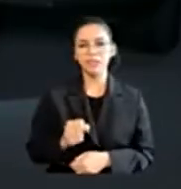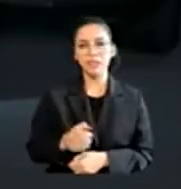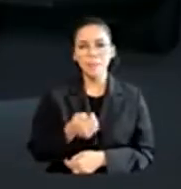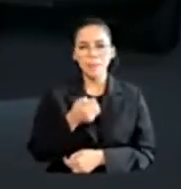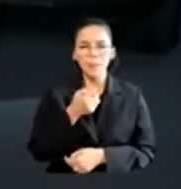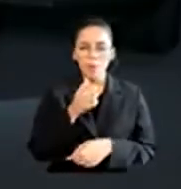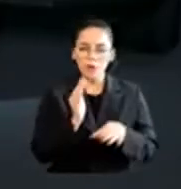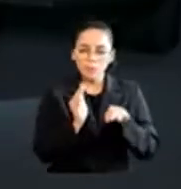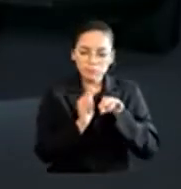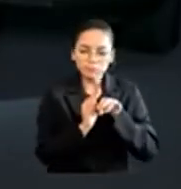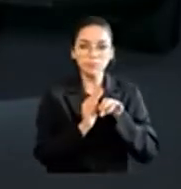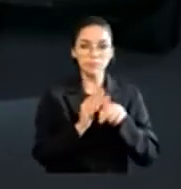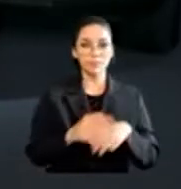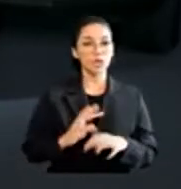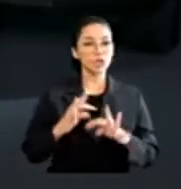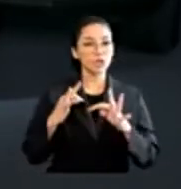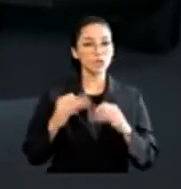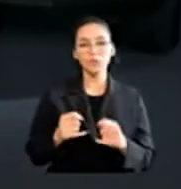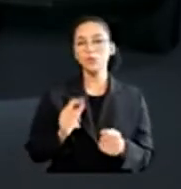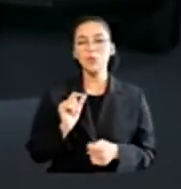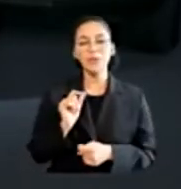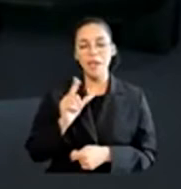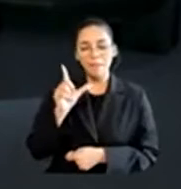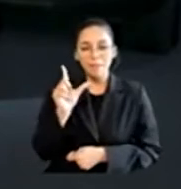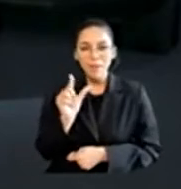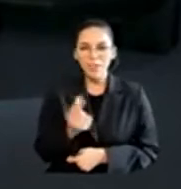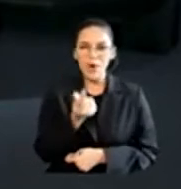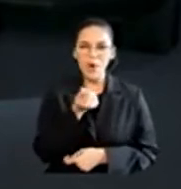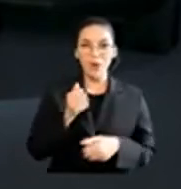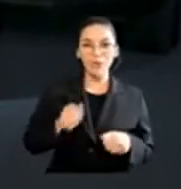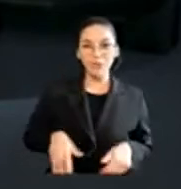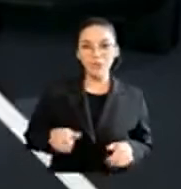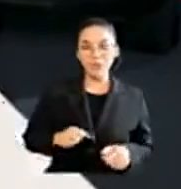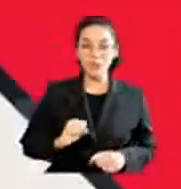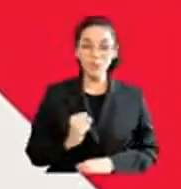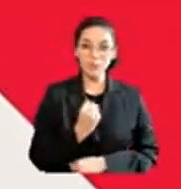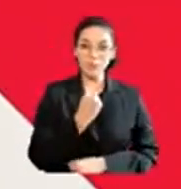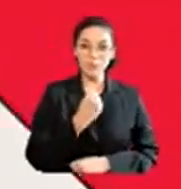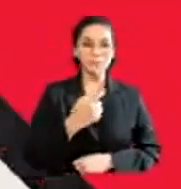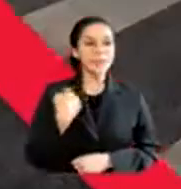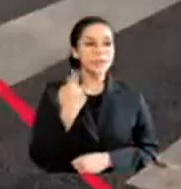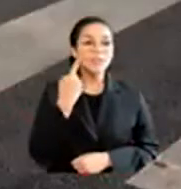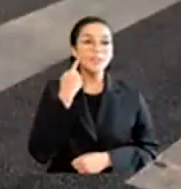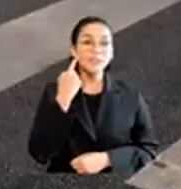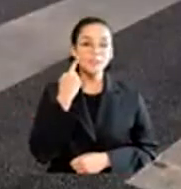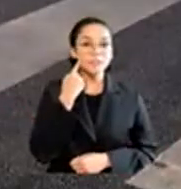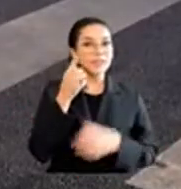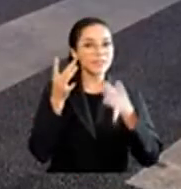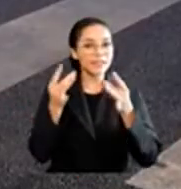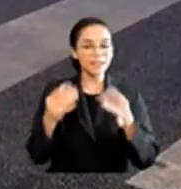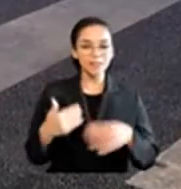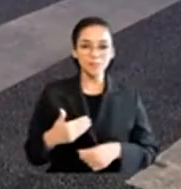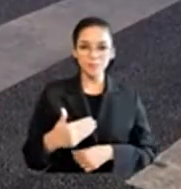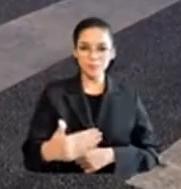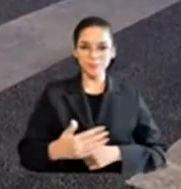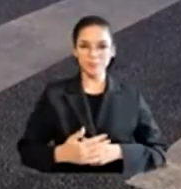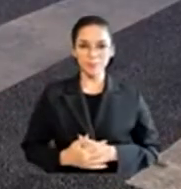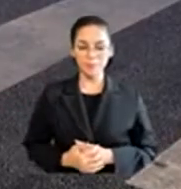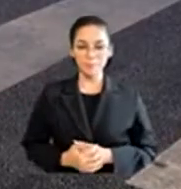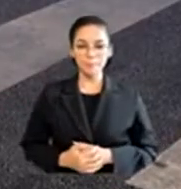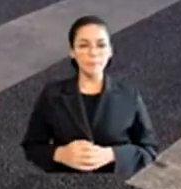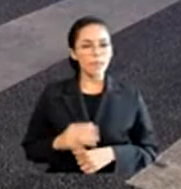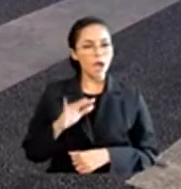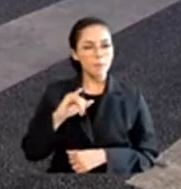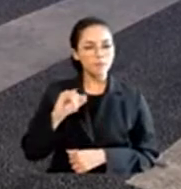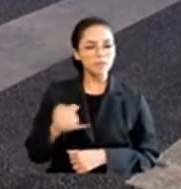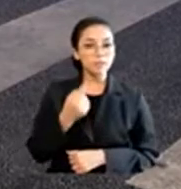um menor custo de manutenção do Scudo, como vamos ver em detalhes mais adiante. Aproveitando essa visão lateral aqui,